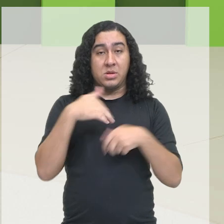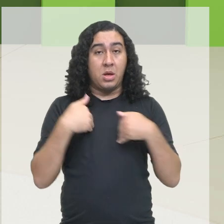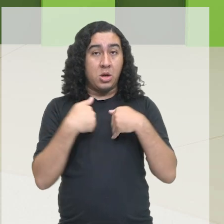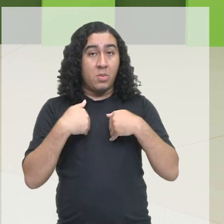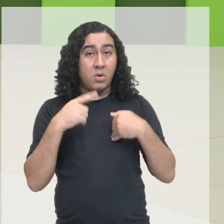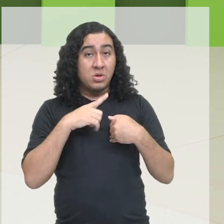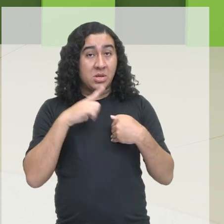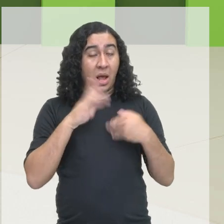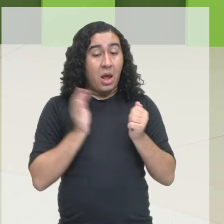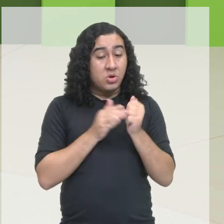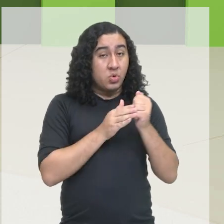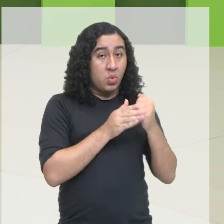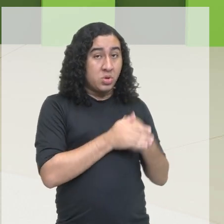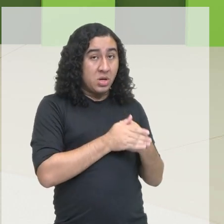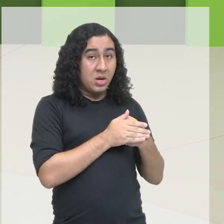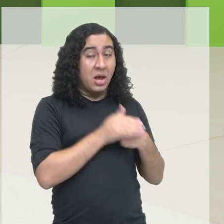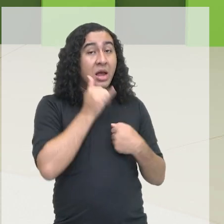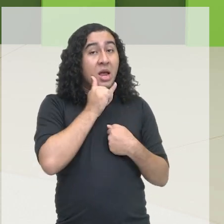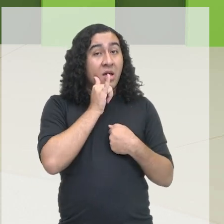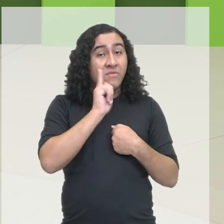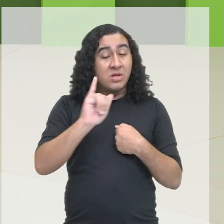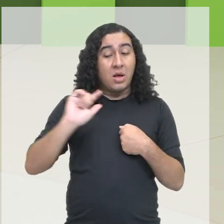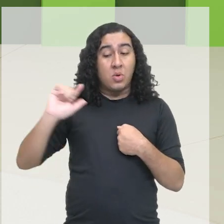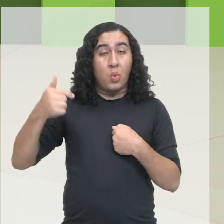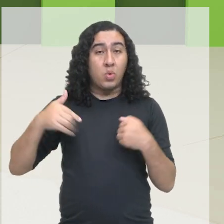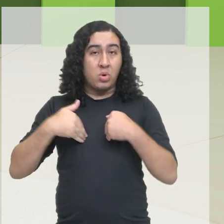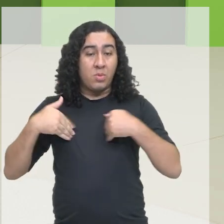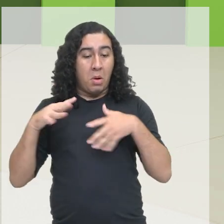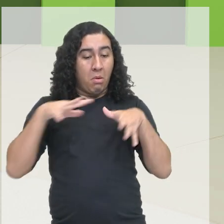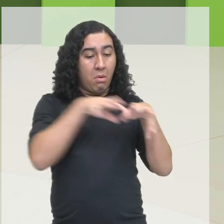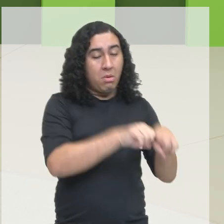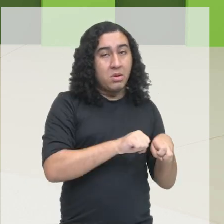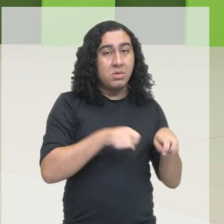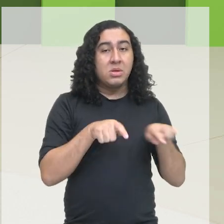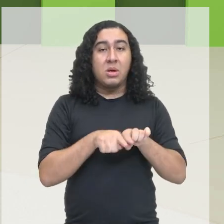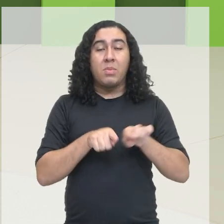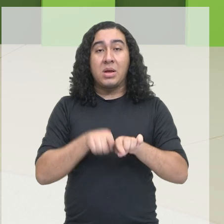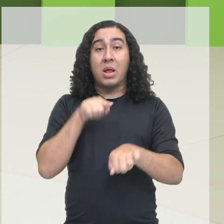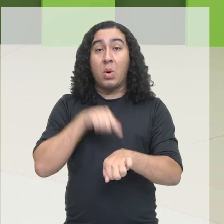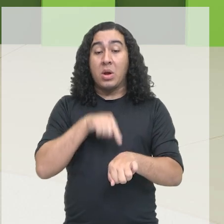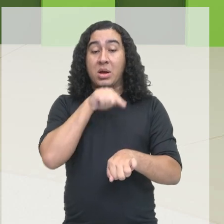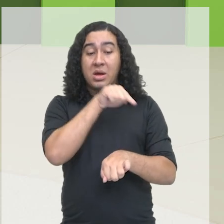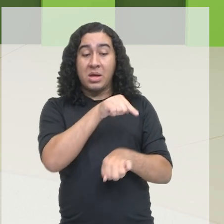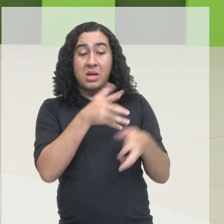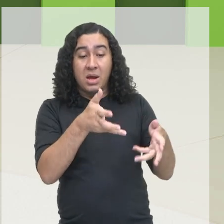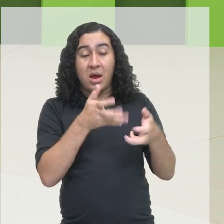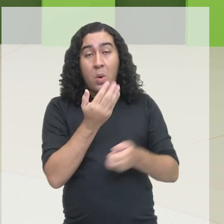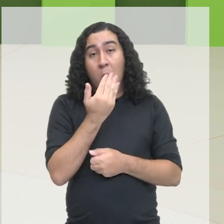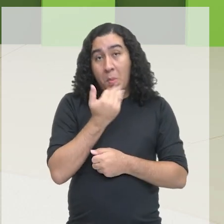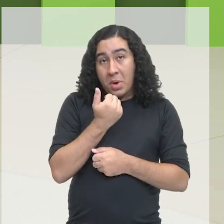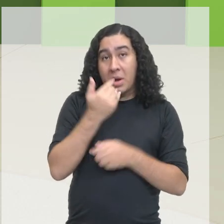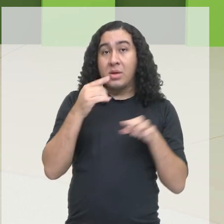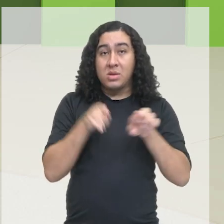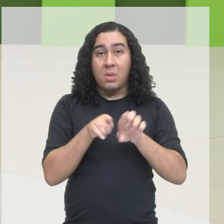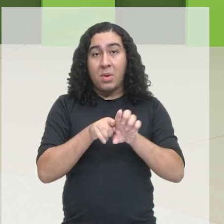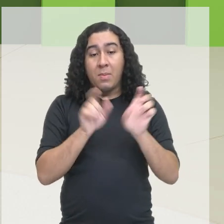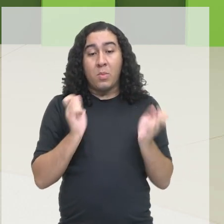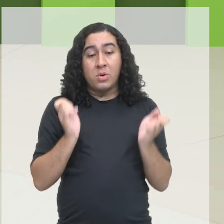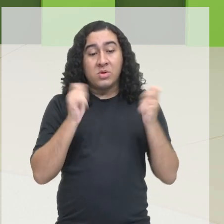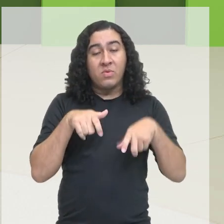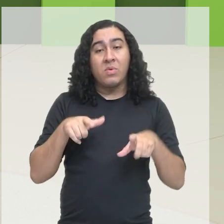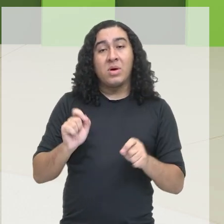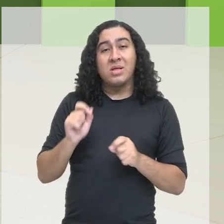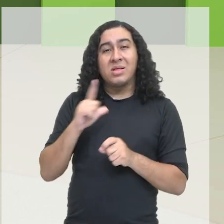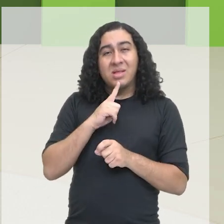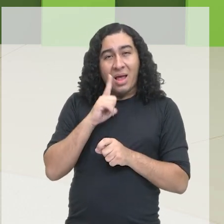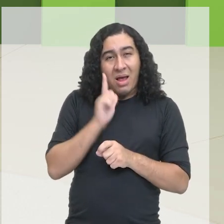se esconda do predador, quanto para que na hora que ele queira se alimentar, né, ele